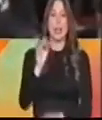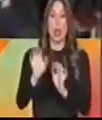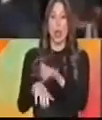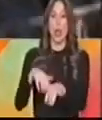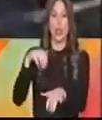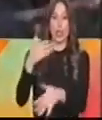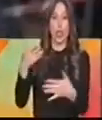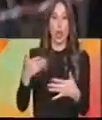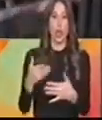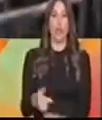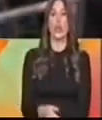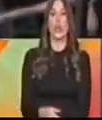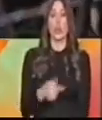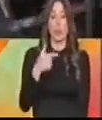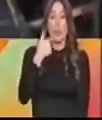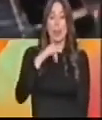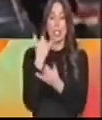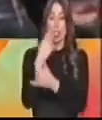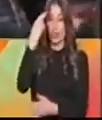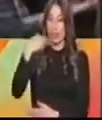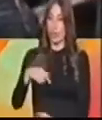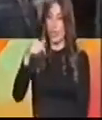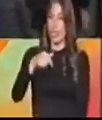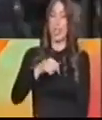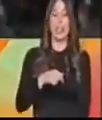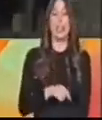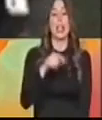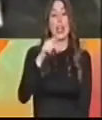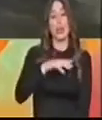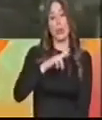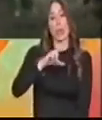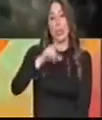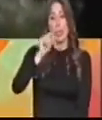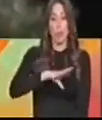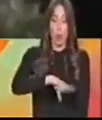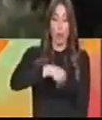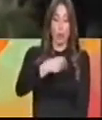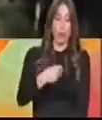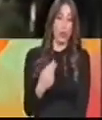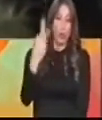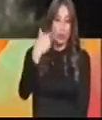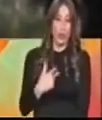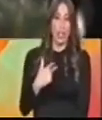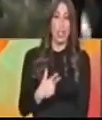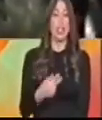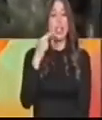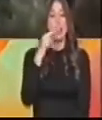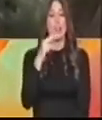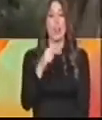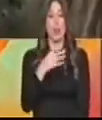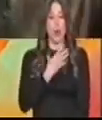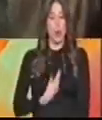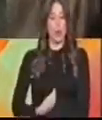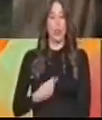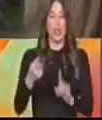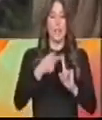que nos assiste em Portugal, pelo mundo fora, e que, com certeza, assiste com muito gosto a esta nossa Feira de São Martinho. É uma tradição